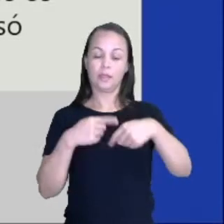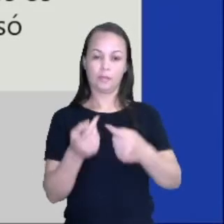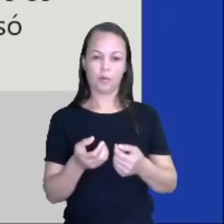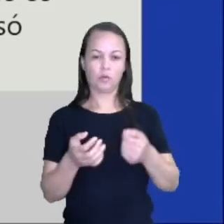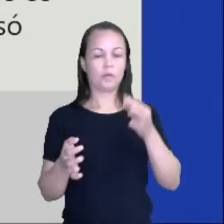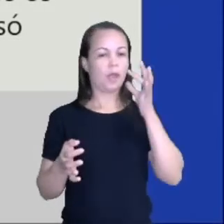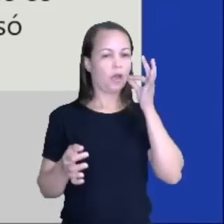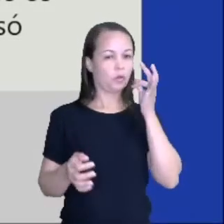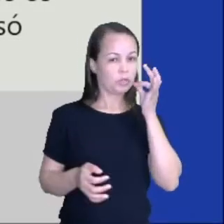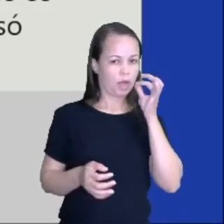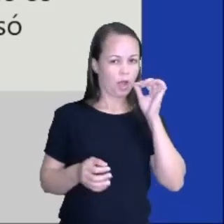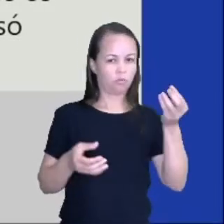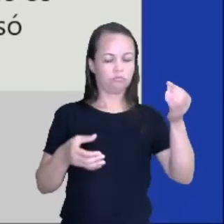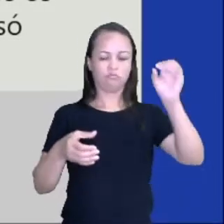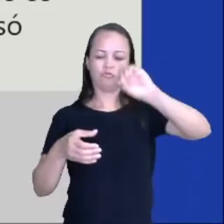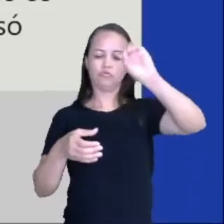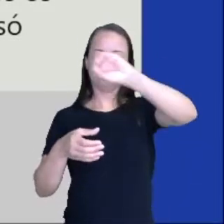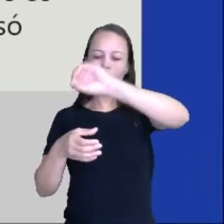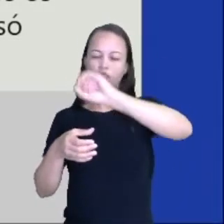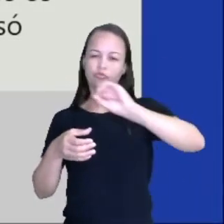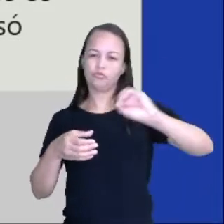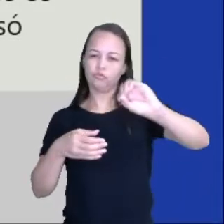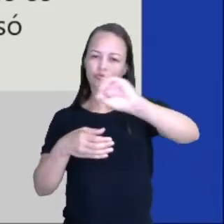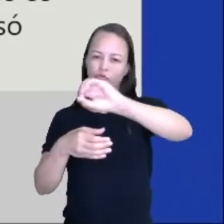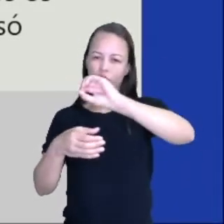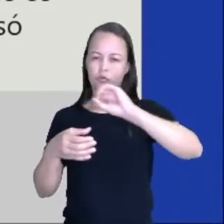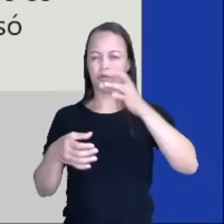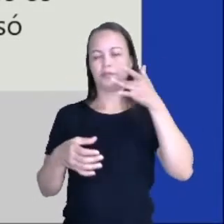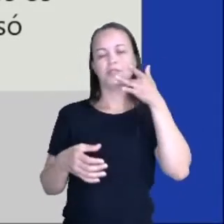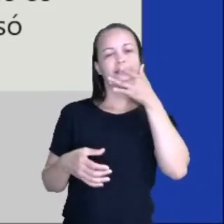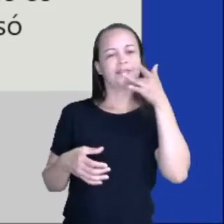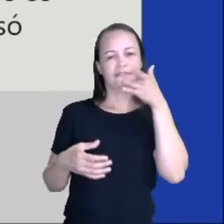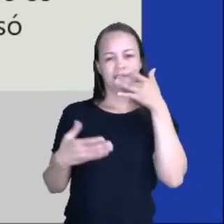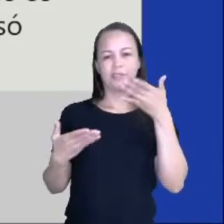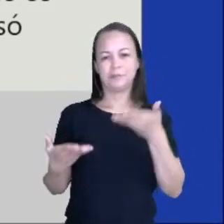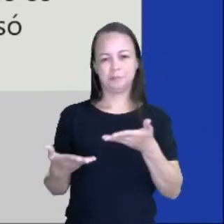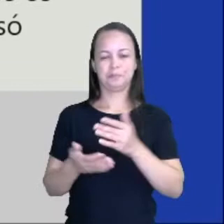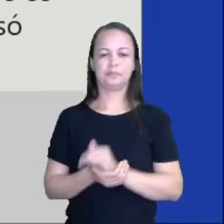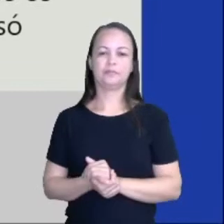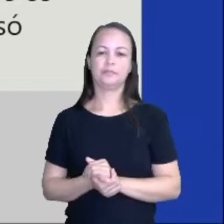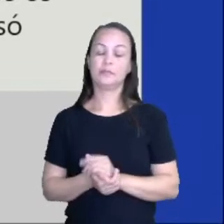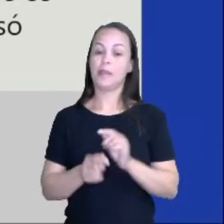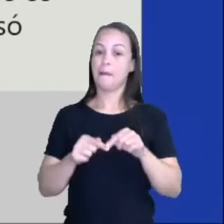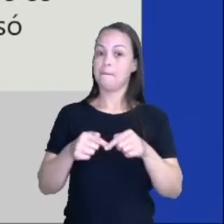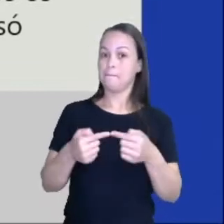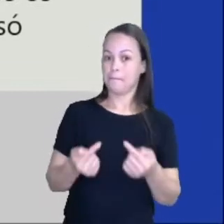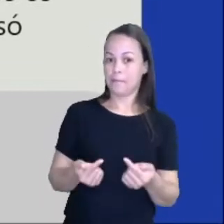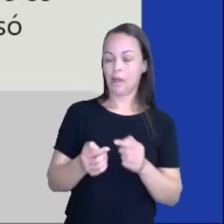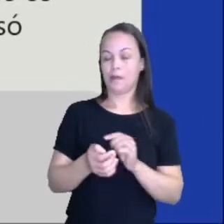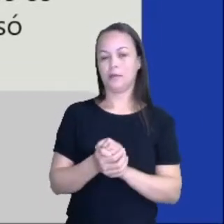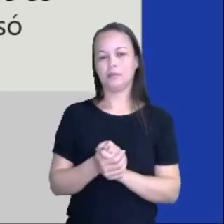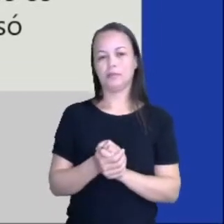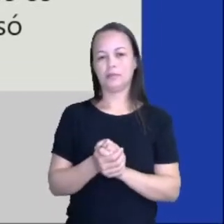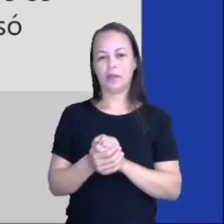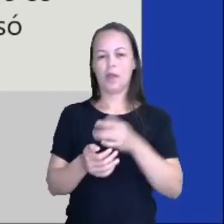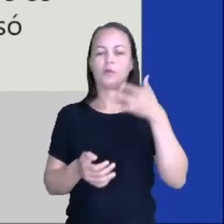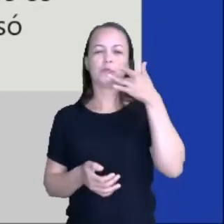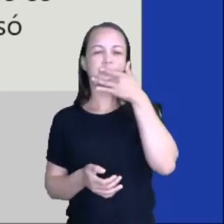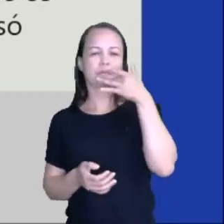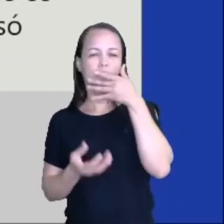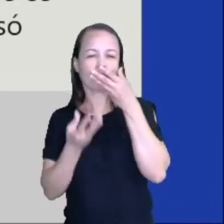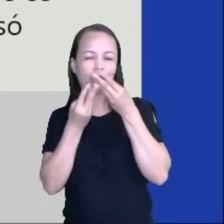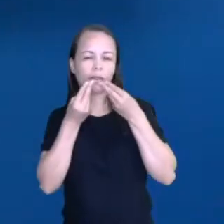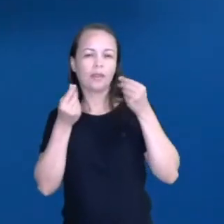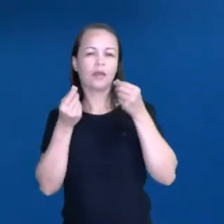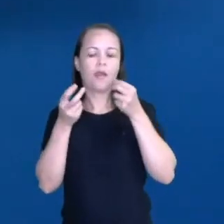acrescentar o sal e saborear esta delícia. Mas, ao saborear, observe o